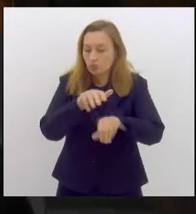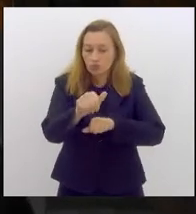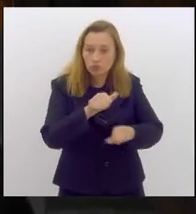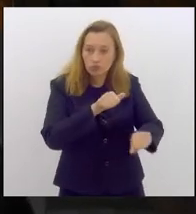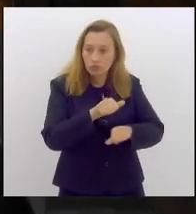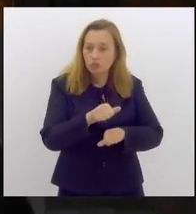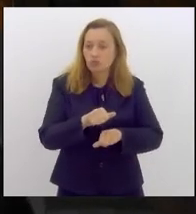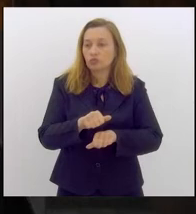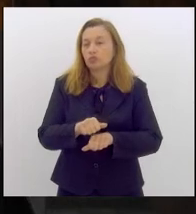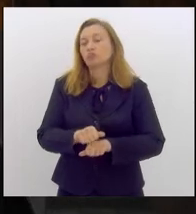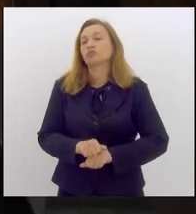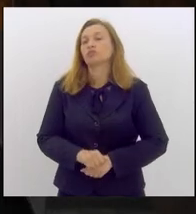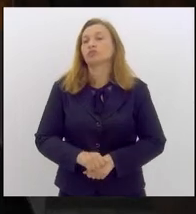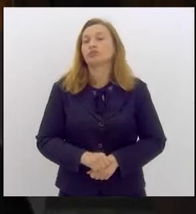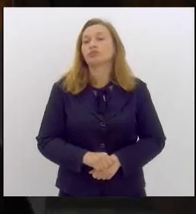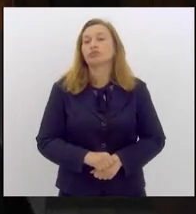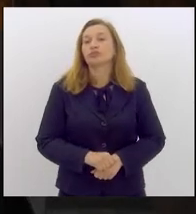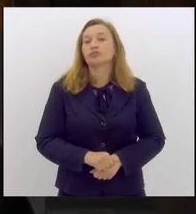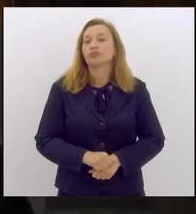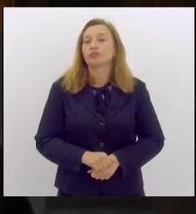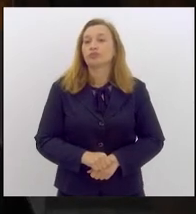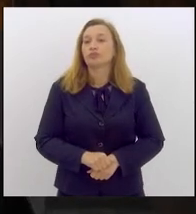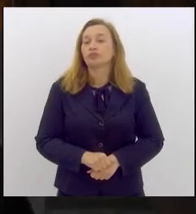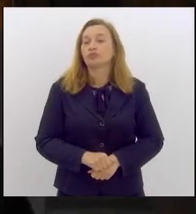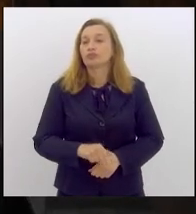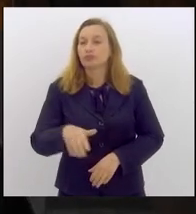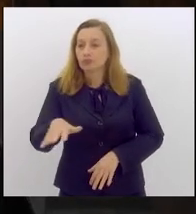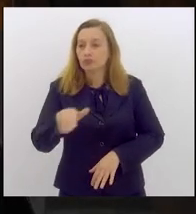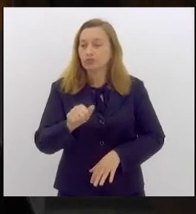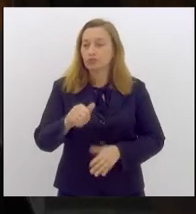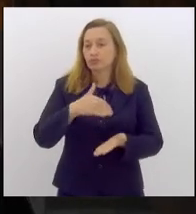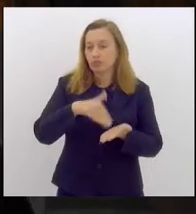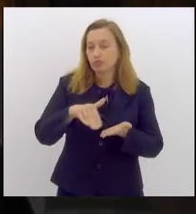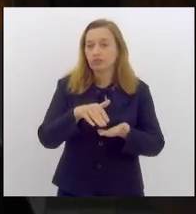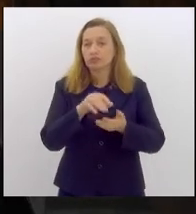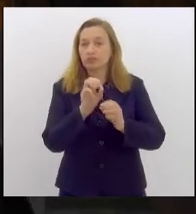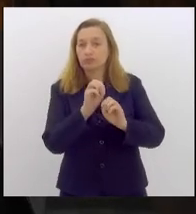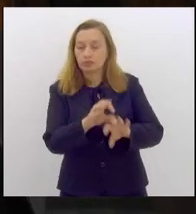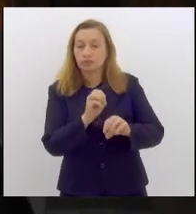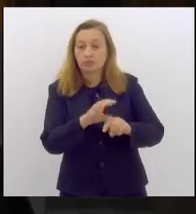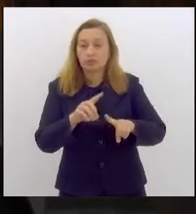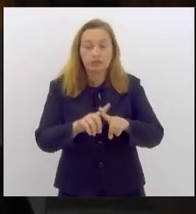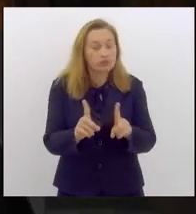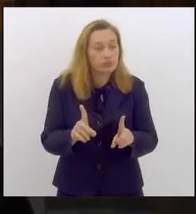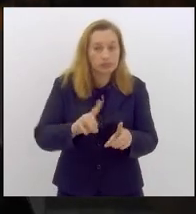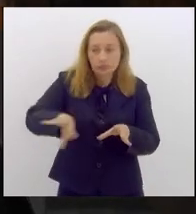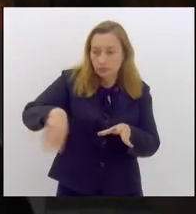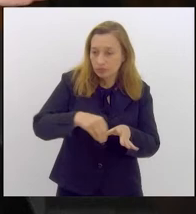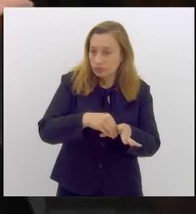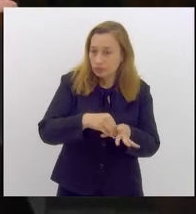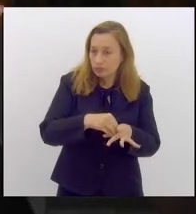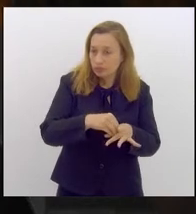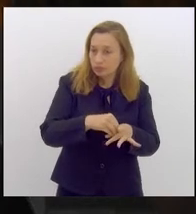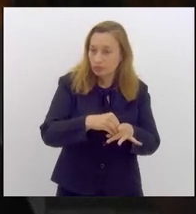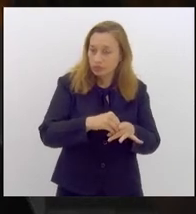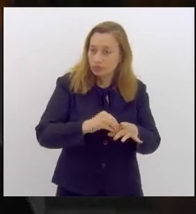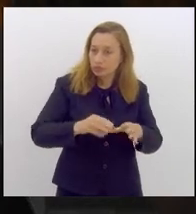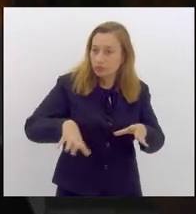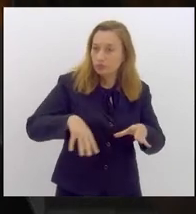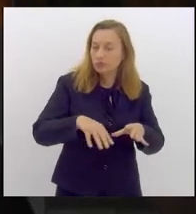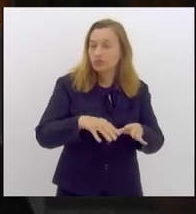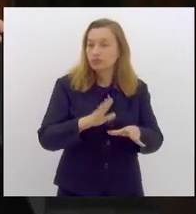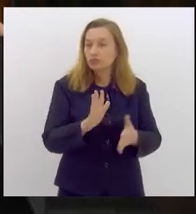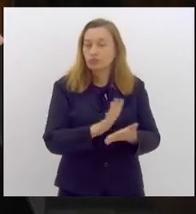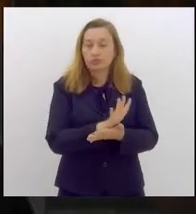acolhimento. Foram acolhidos pela Secretaria de Educação. Mas empossados e nomeados, que é bom, até